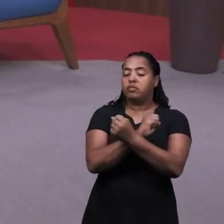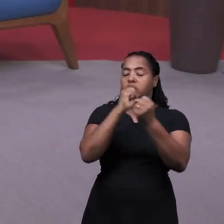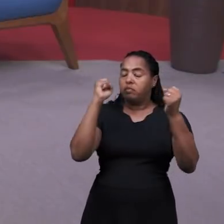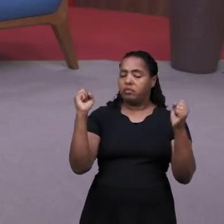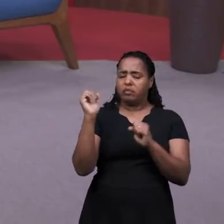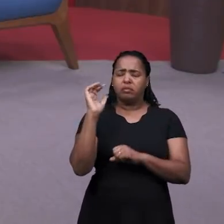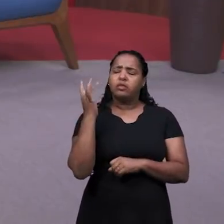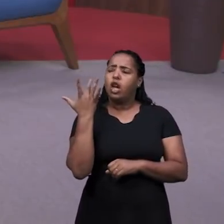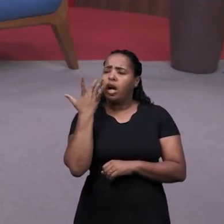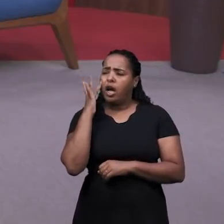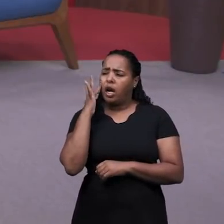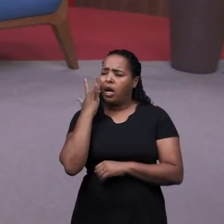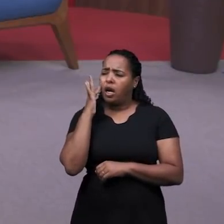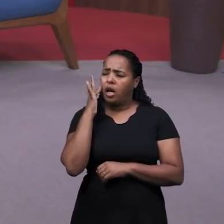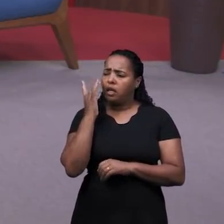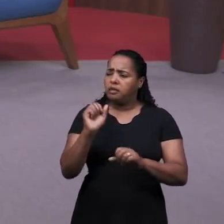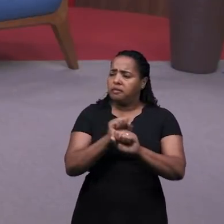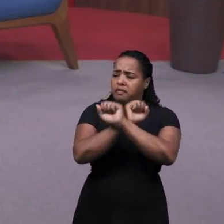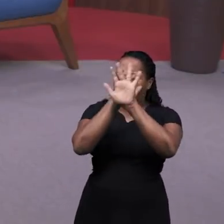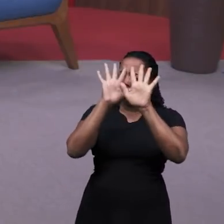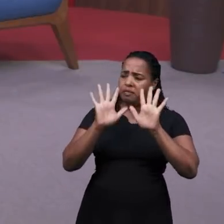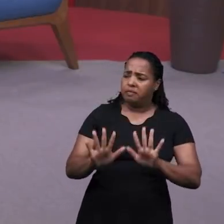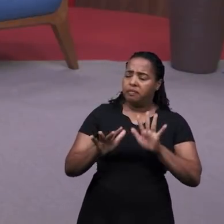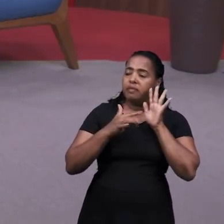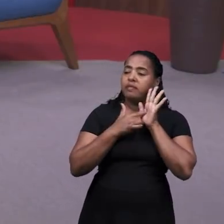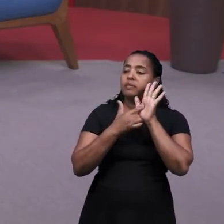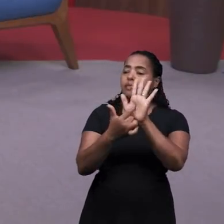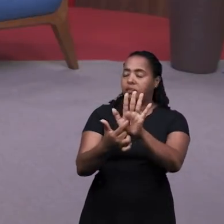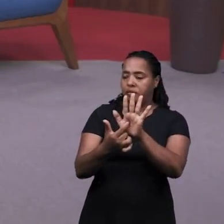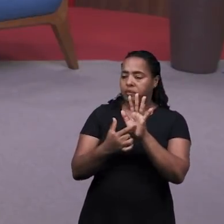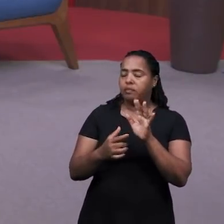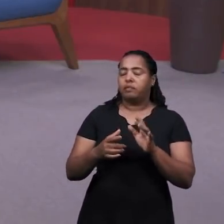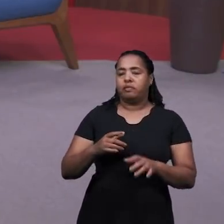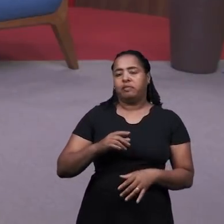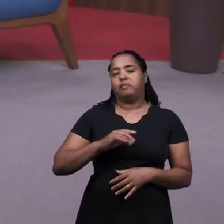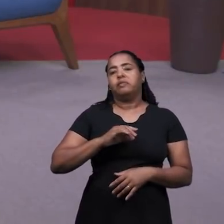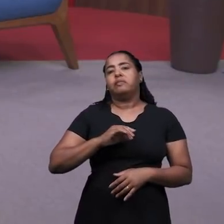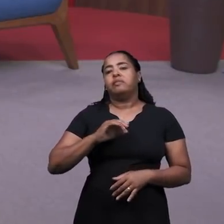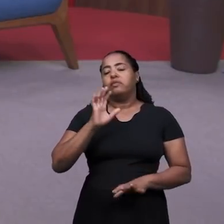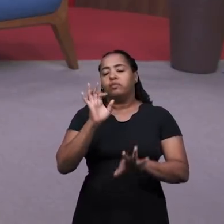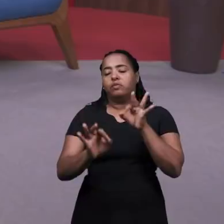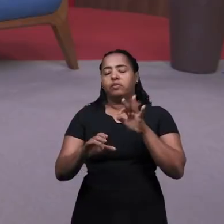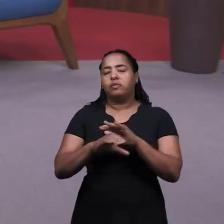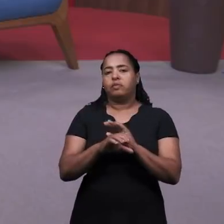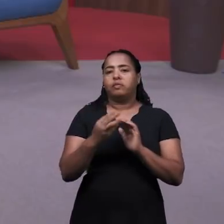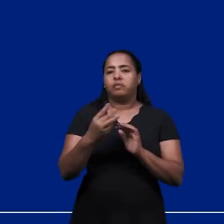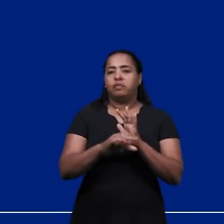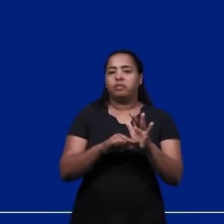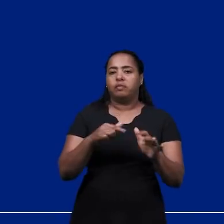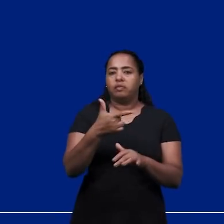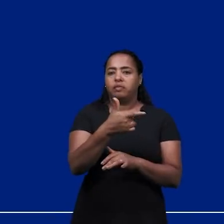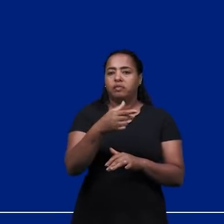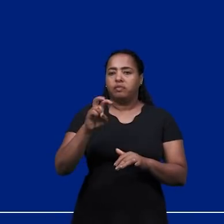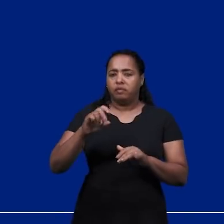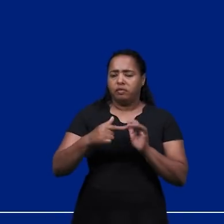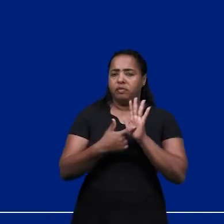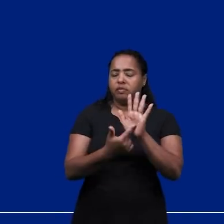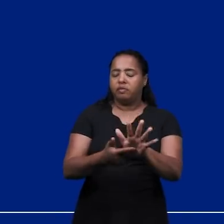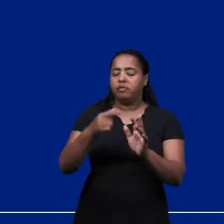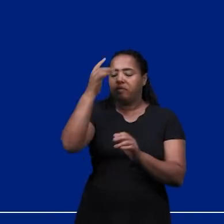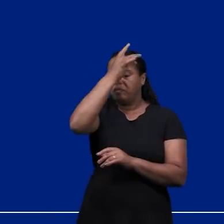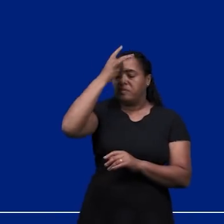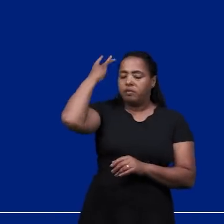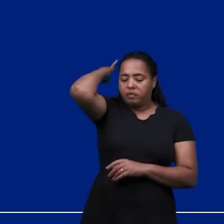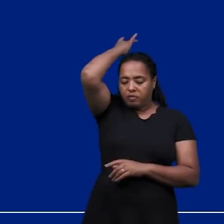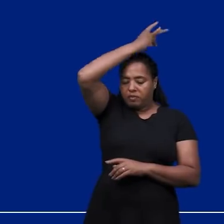de maneira muito clara, ele mostra isso aí. Juízes capítulo 13, verso 25, diz assim: E o Espírito do